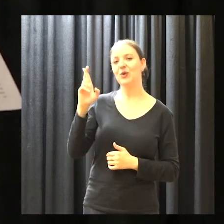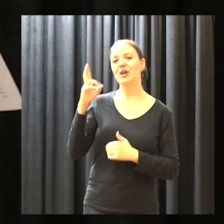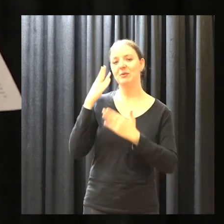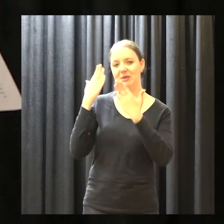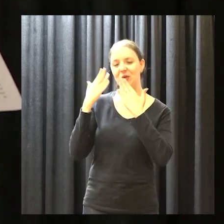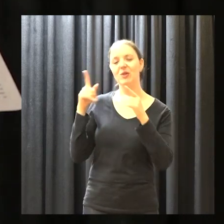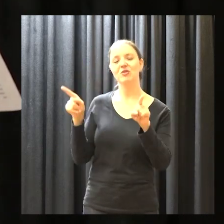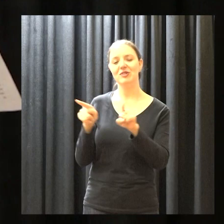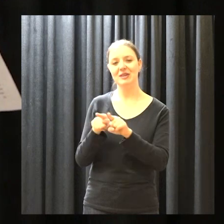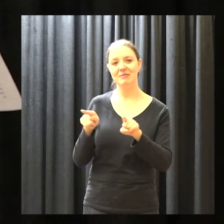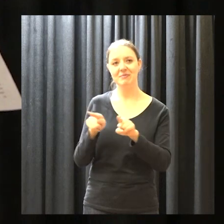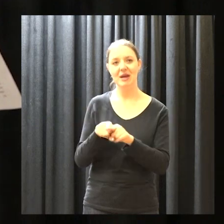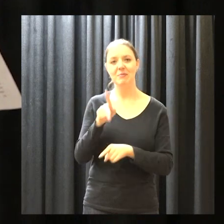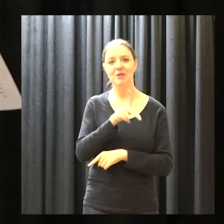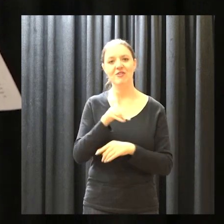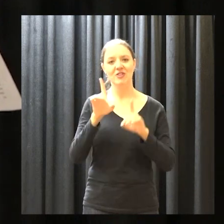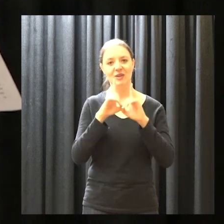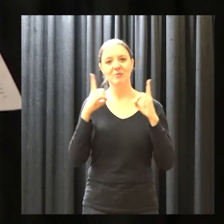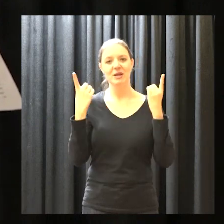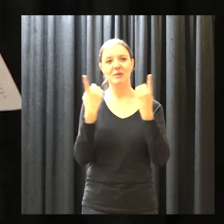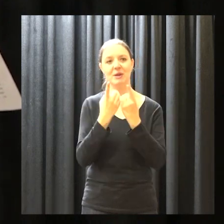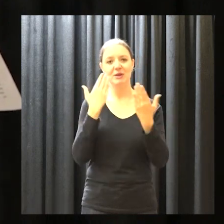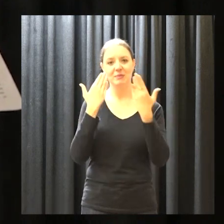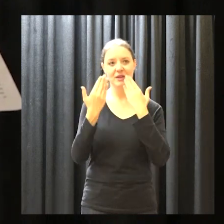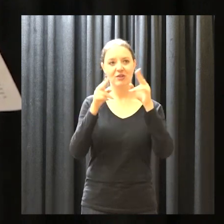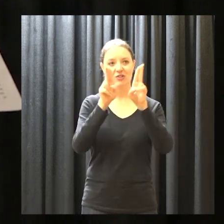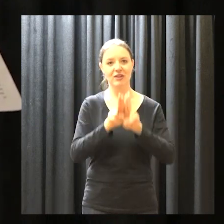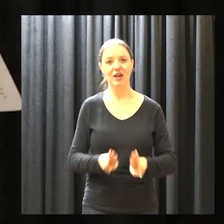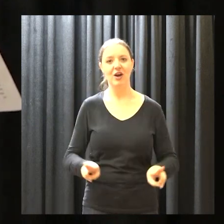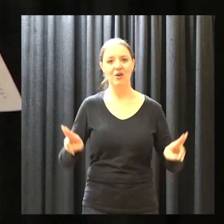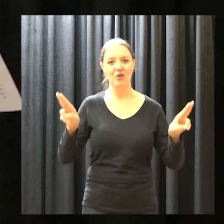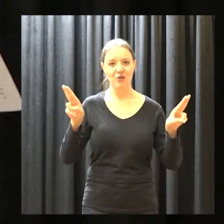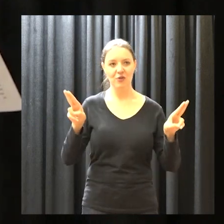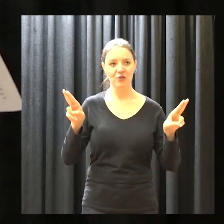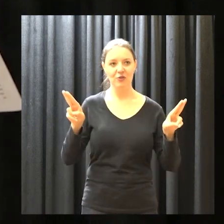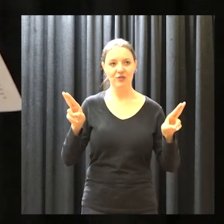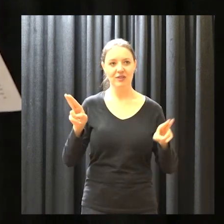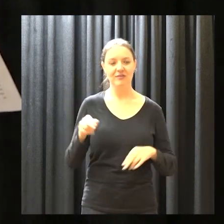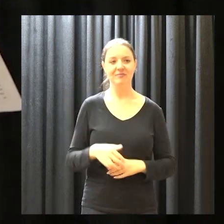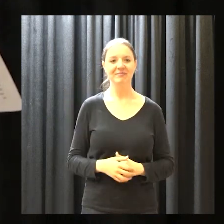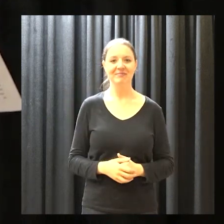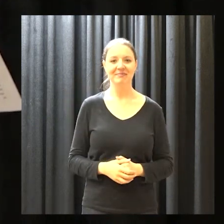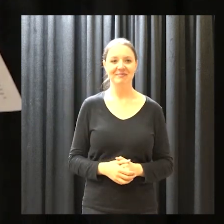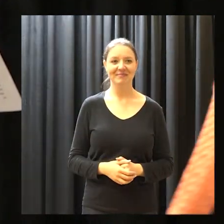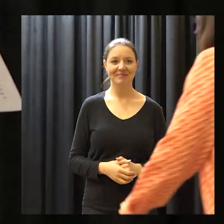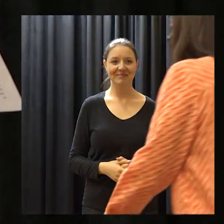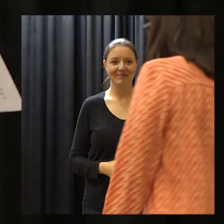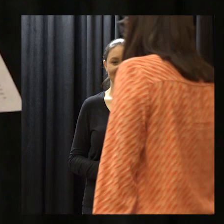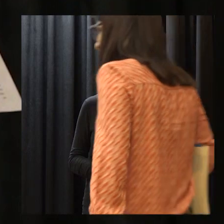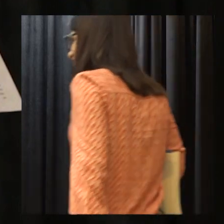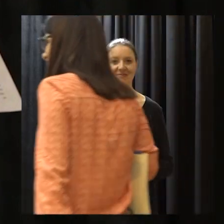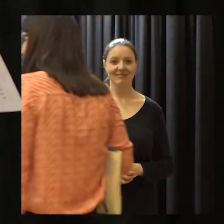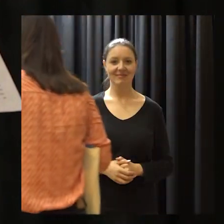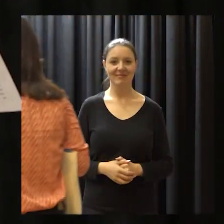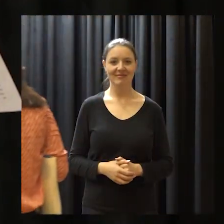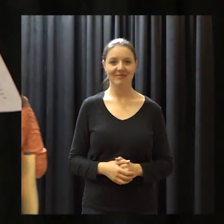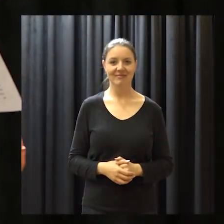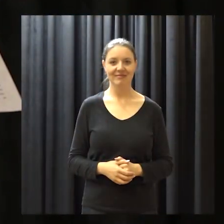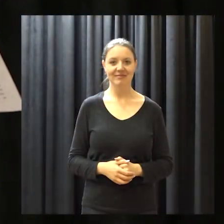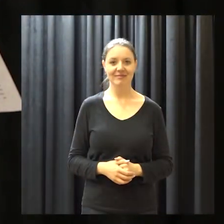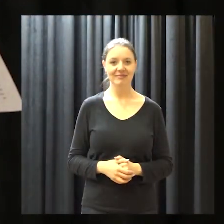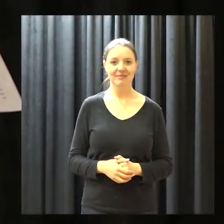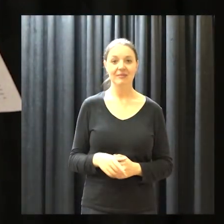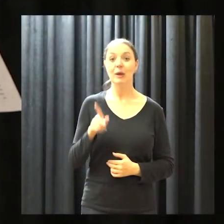também, professora do Departamento de Psicologia da UFSC, docente permanente no programa de pós-graduação em psicologia da